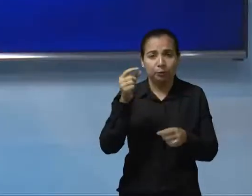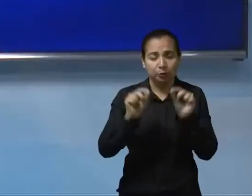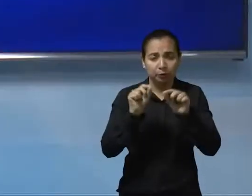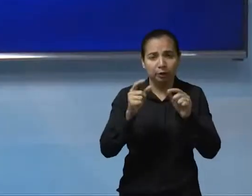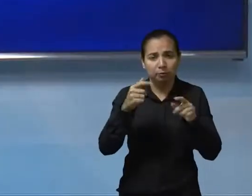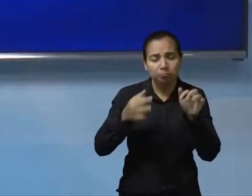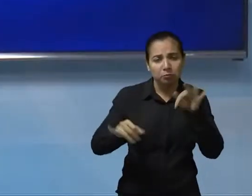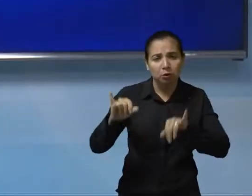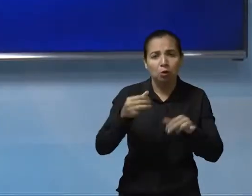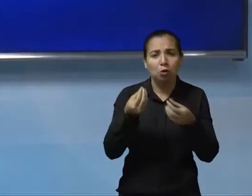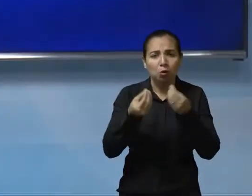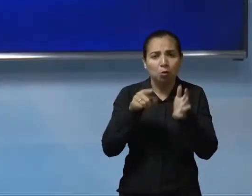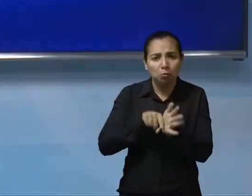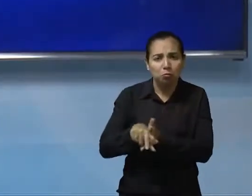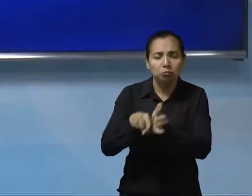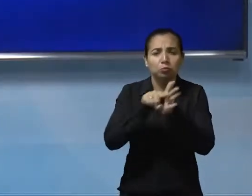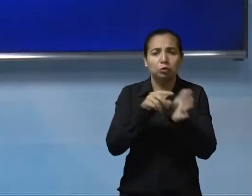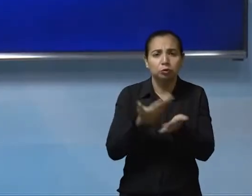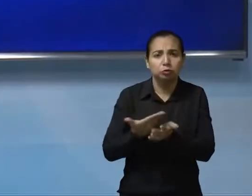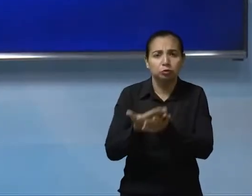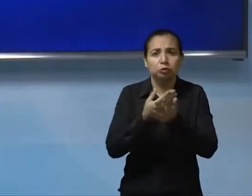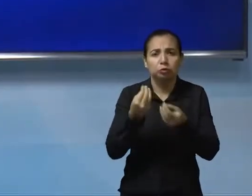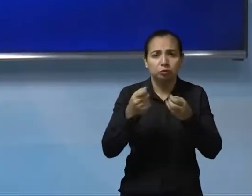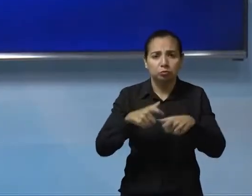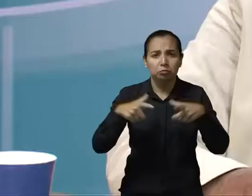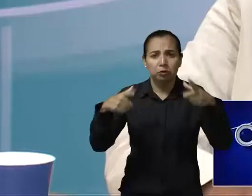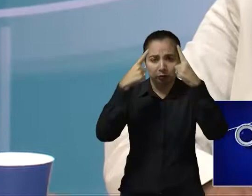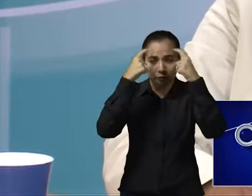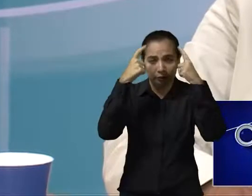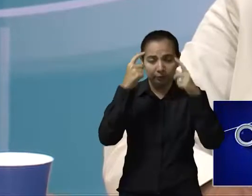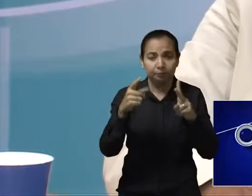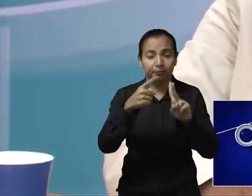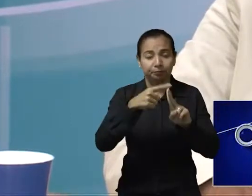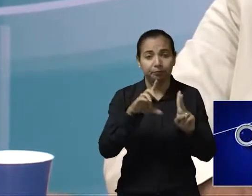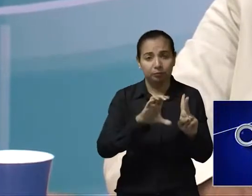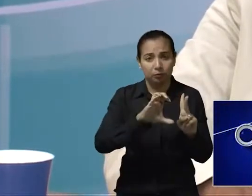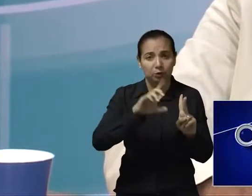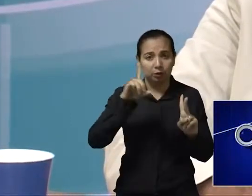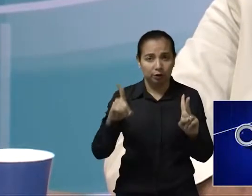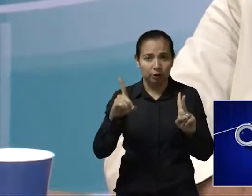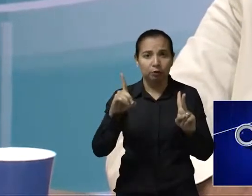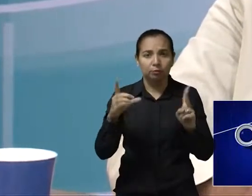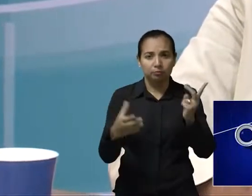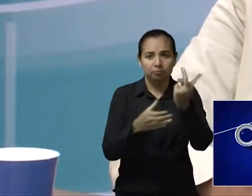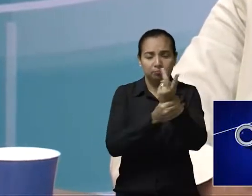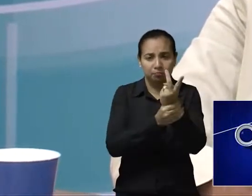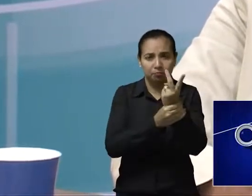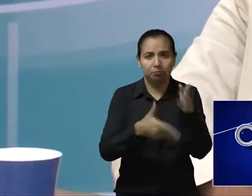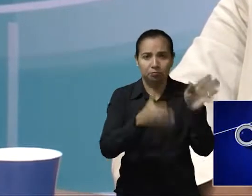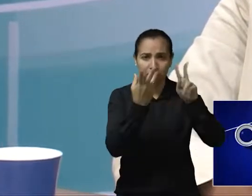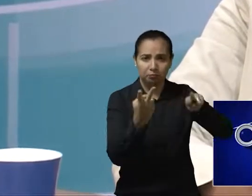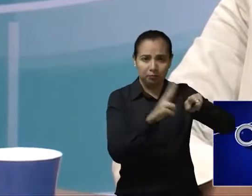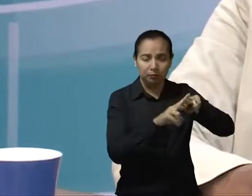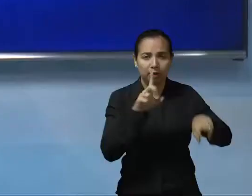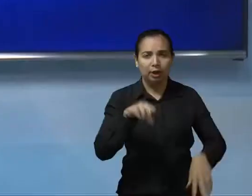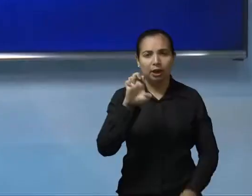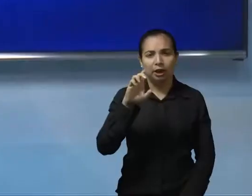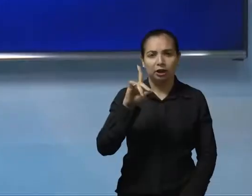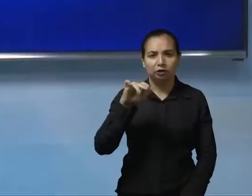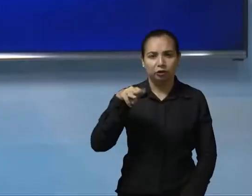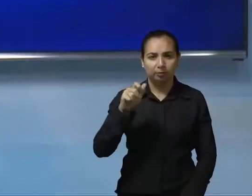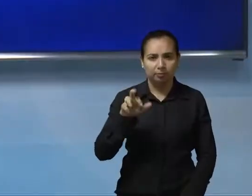da Violência, o coordenador do Sistema Prisional no estado do Ceará, o doutor Edmar de